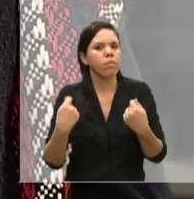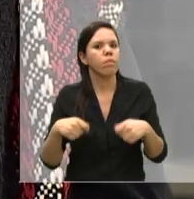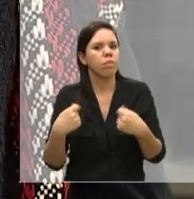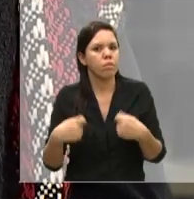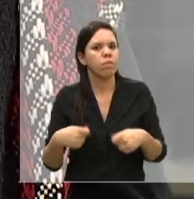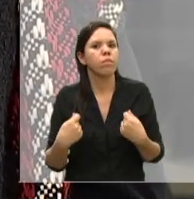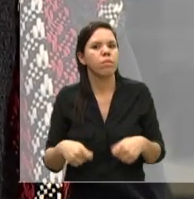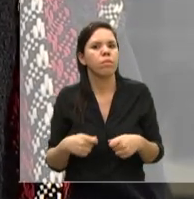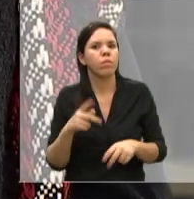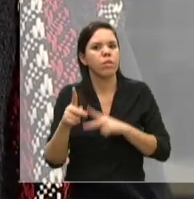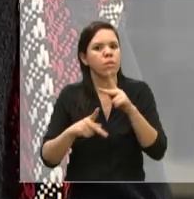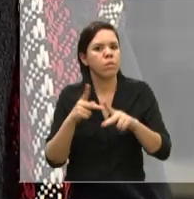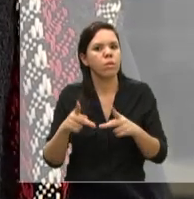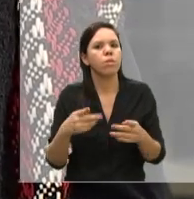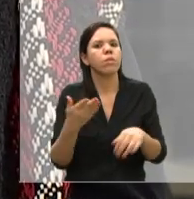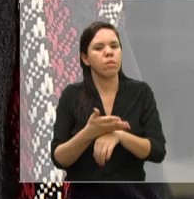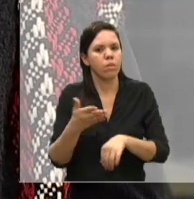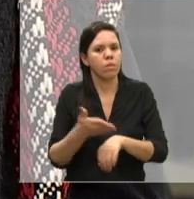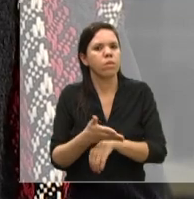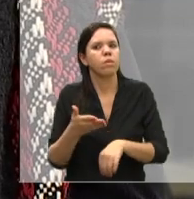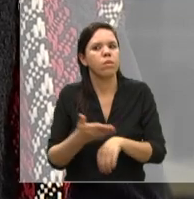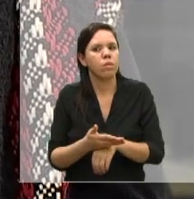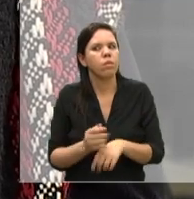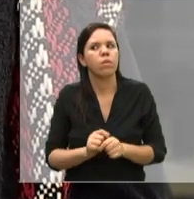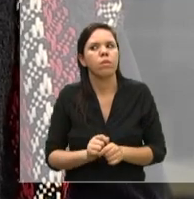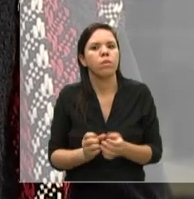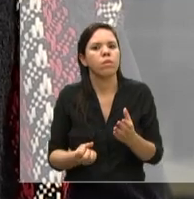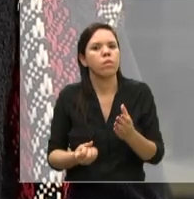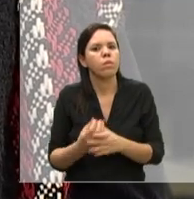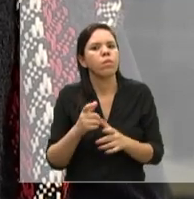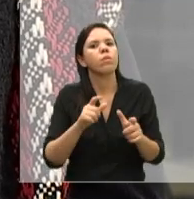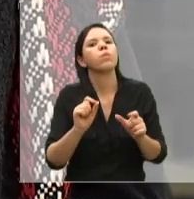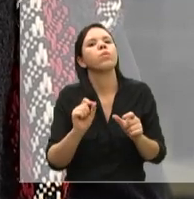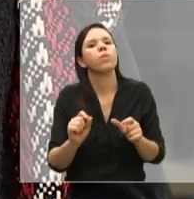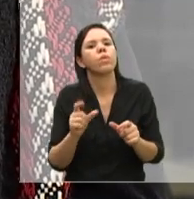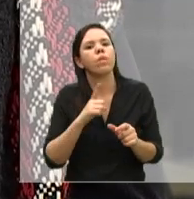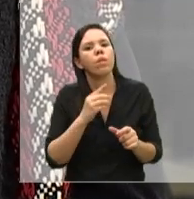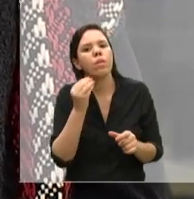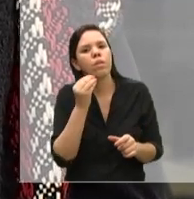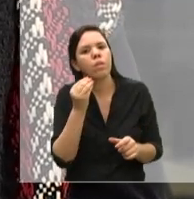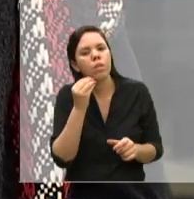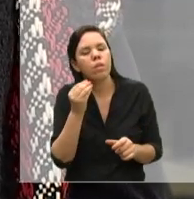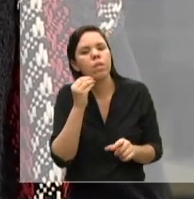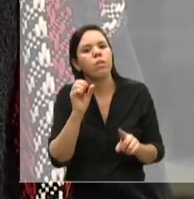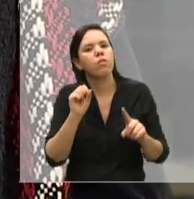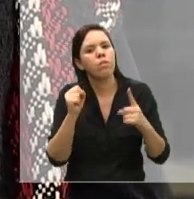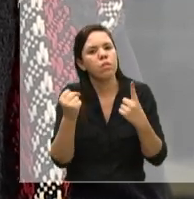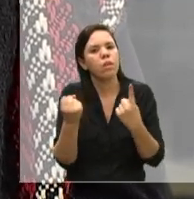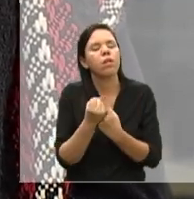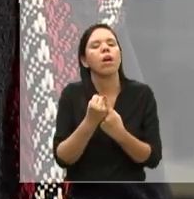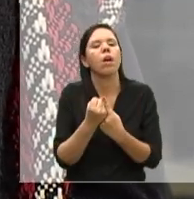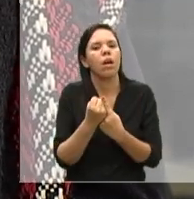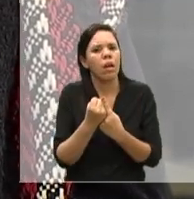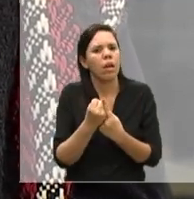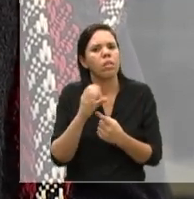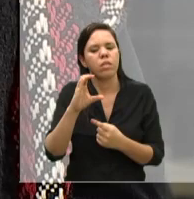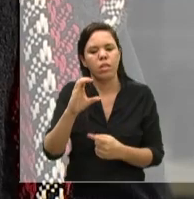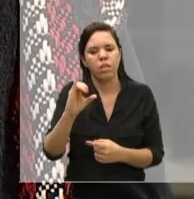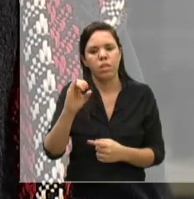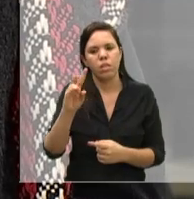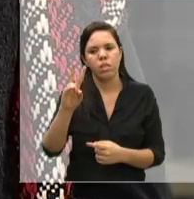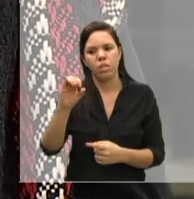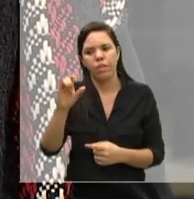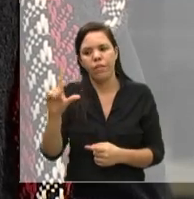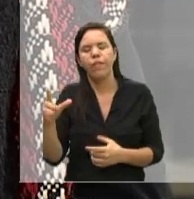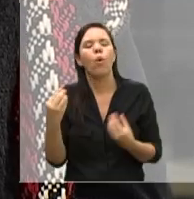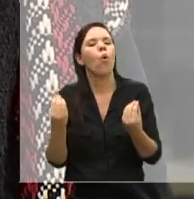que toda a população participe. A senhora fala em criar espaços aí para a participação da sociedade civil? Sim, sim. Como que seria isso